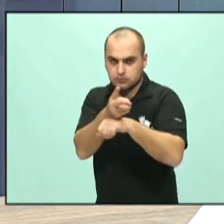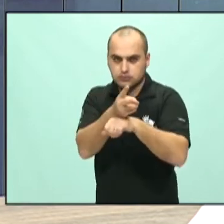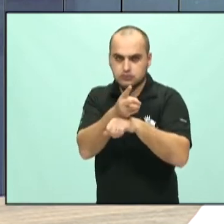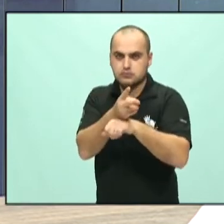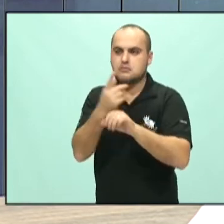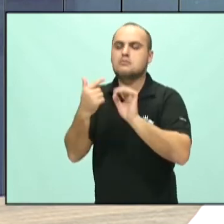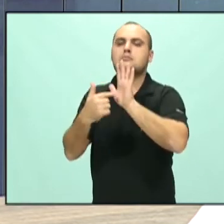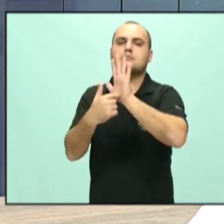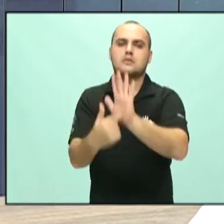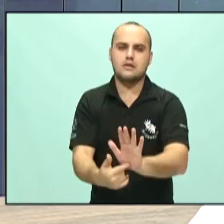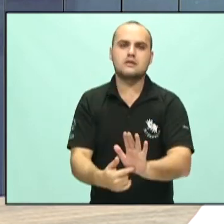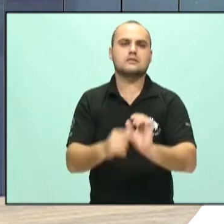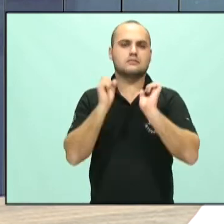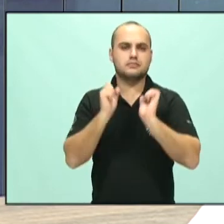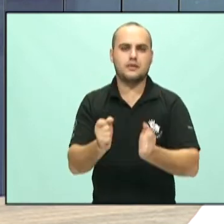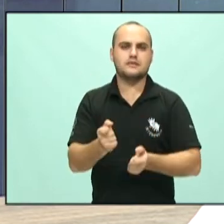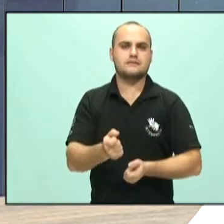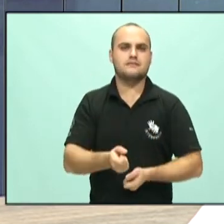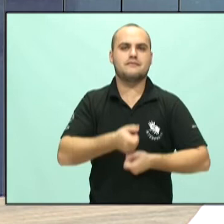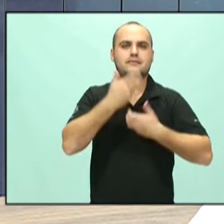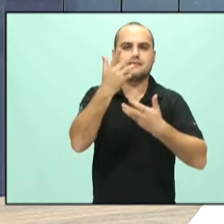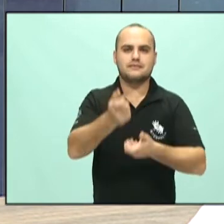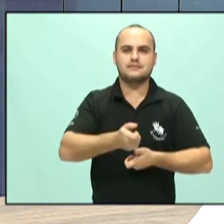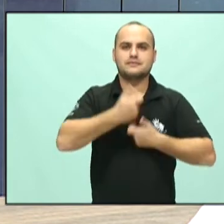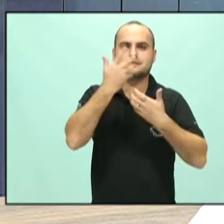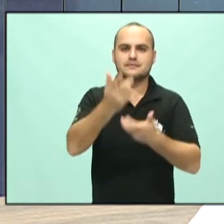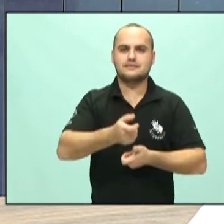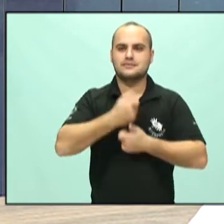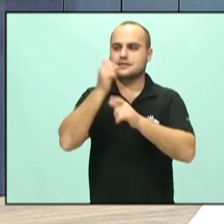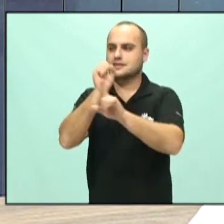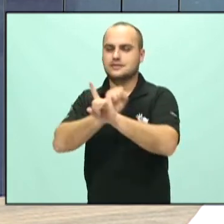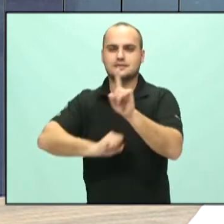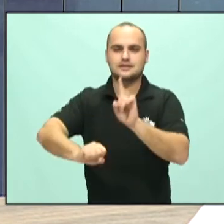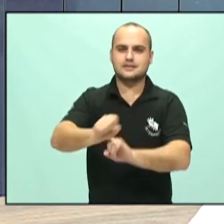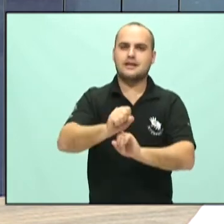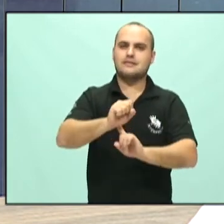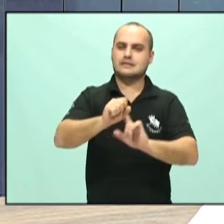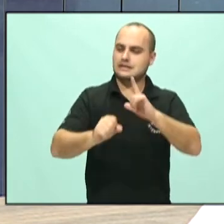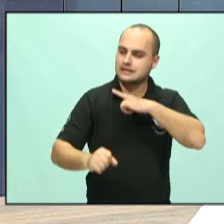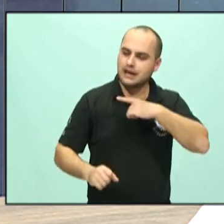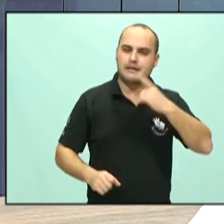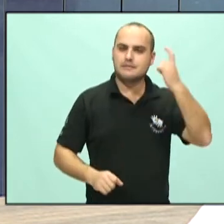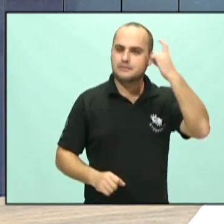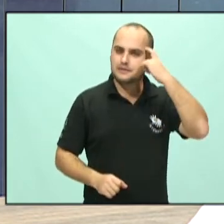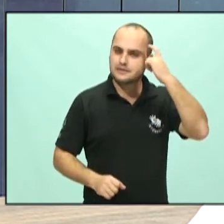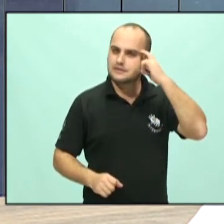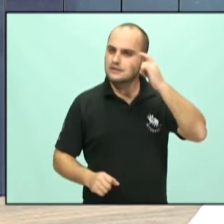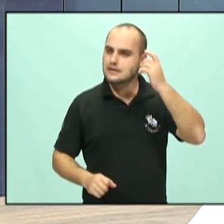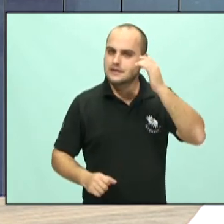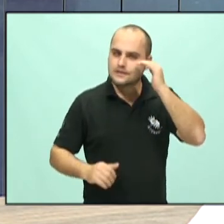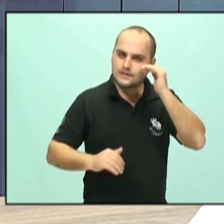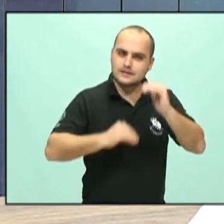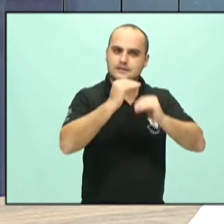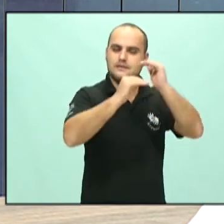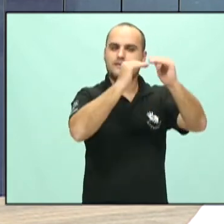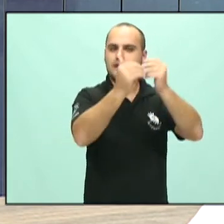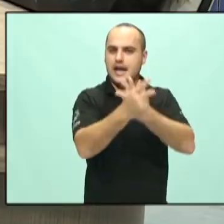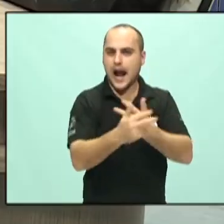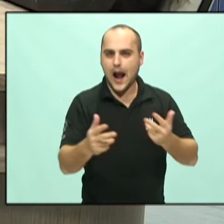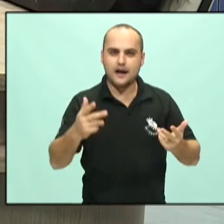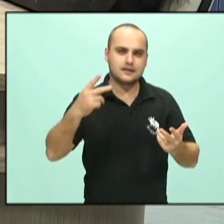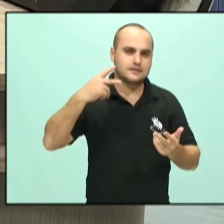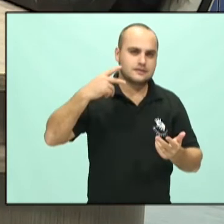porta-voz, né? De tu poder falar sobre as coisas sociais, de tu trazer reflexão, de tu desenvolver vários pontos de vista,